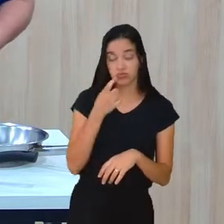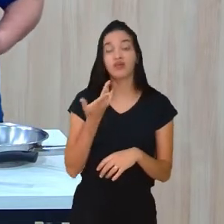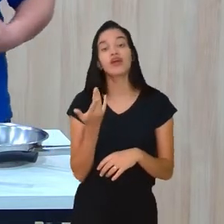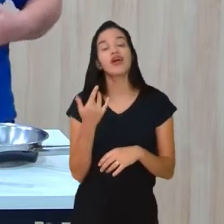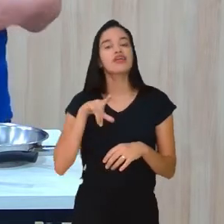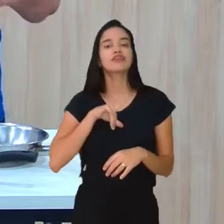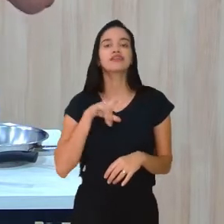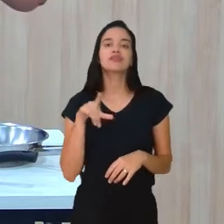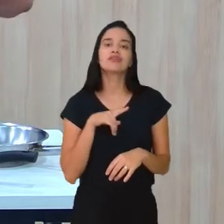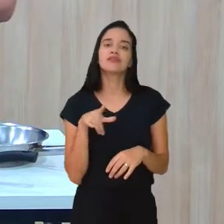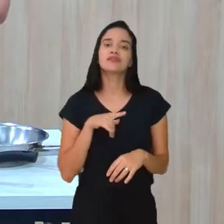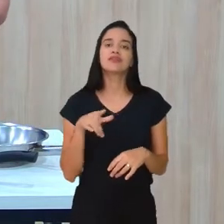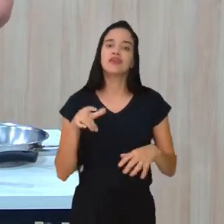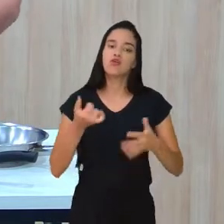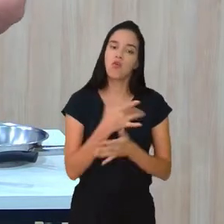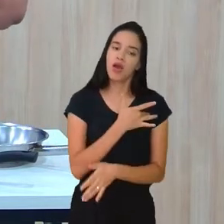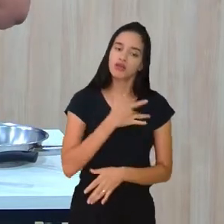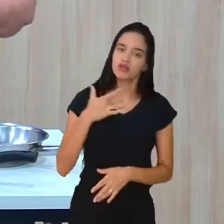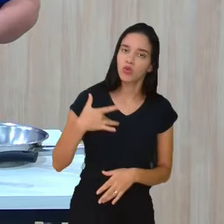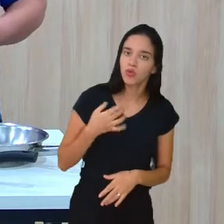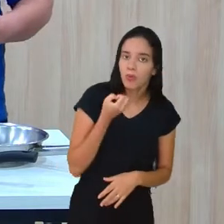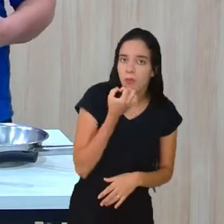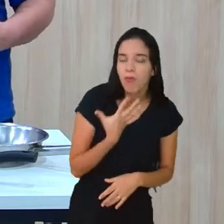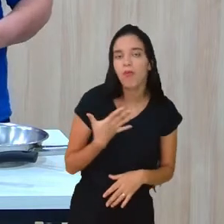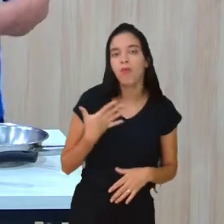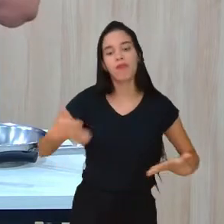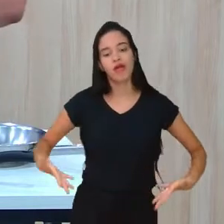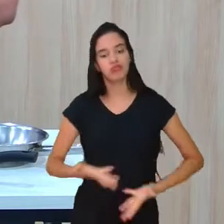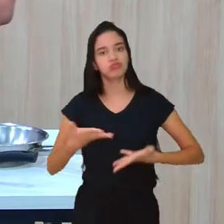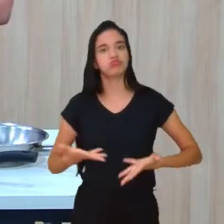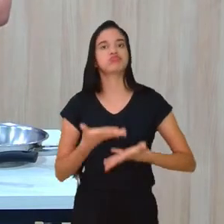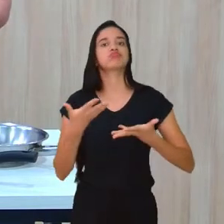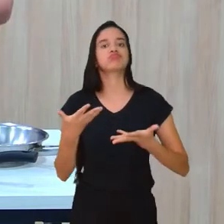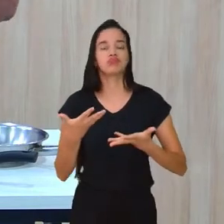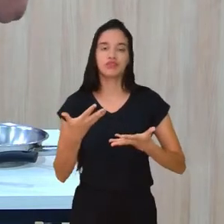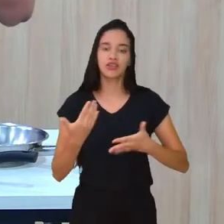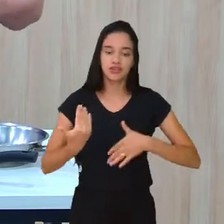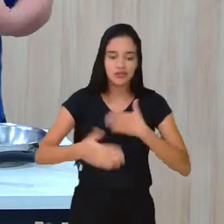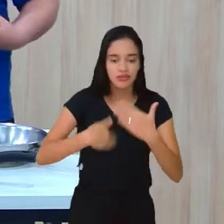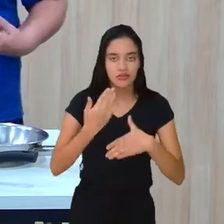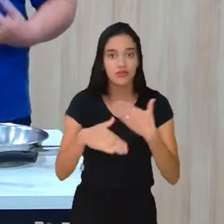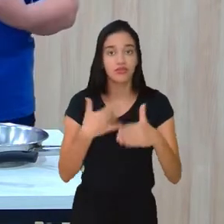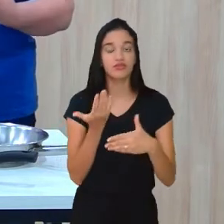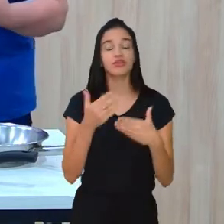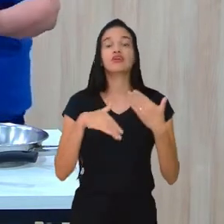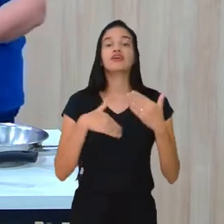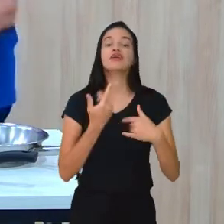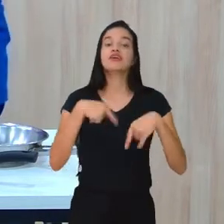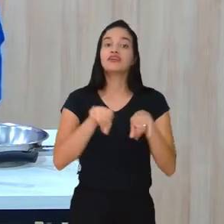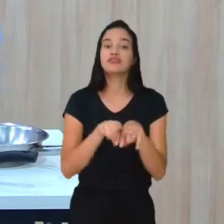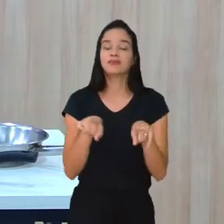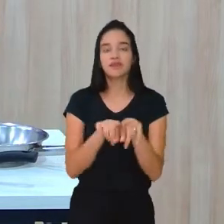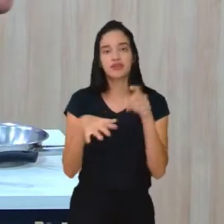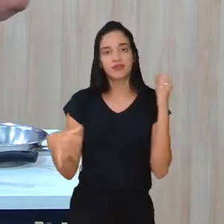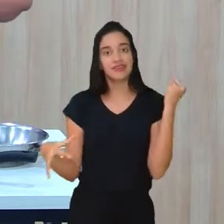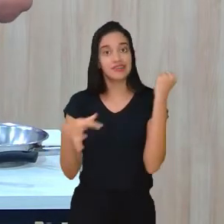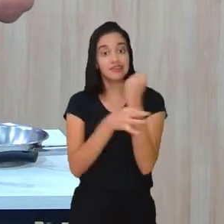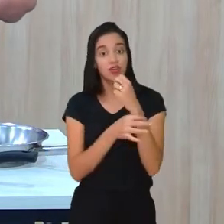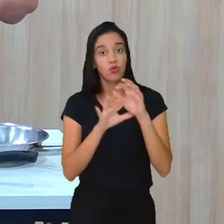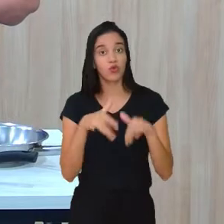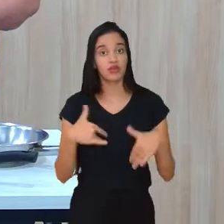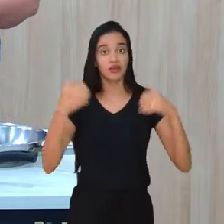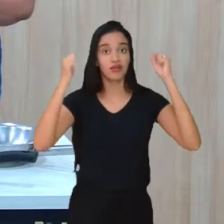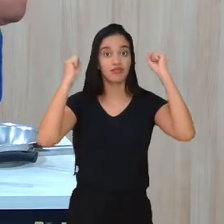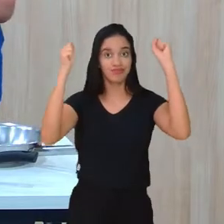performance, né, ter uma saúde para poder desenvolver bem os jogos. E até mesmo também em segurança em relação às